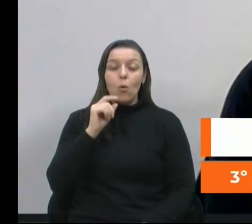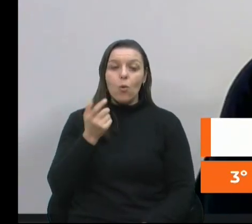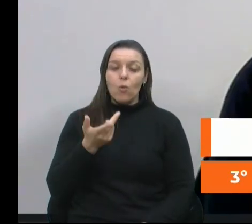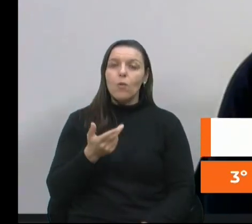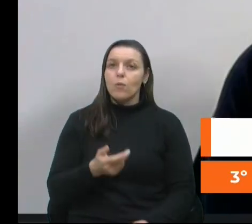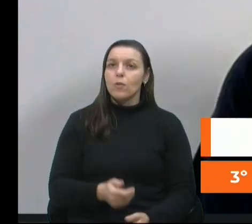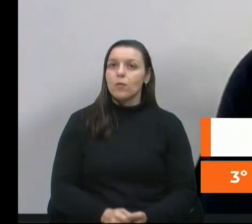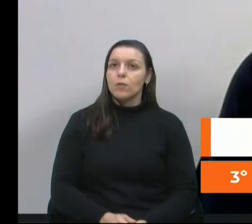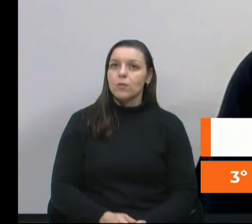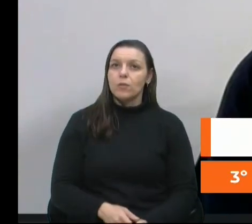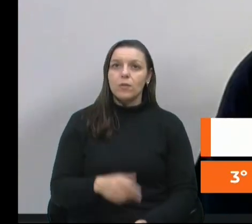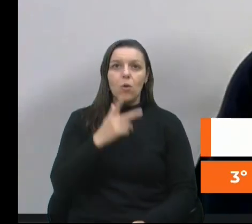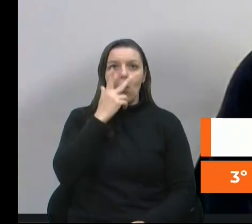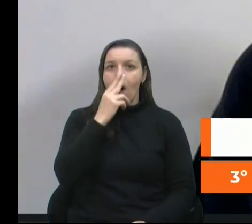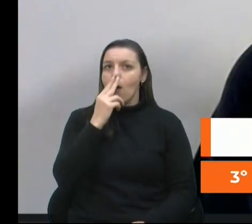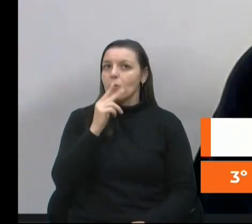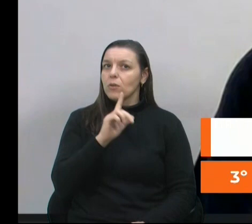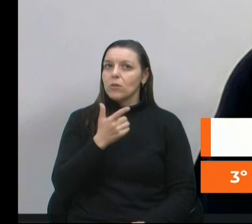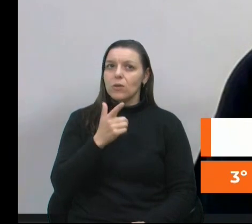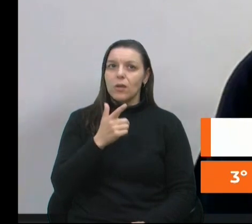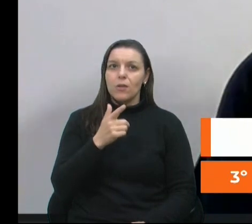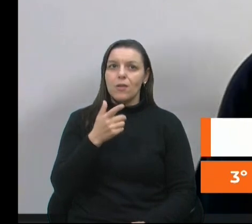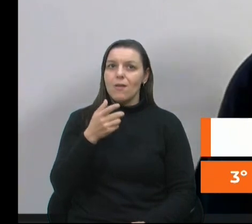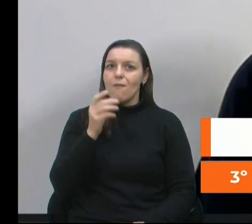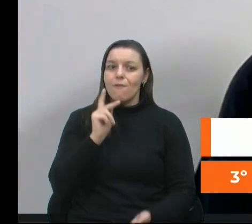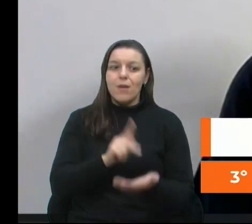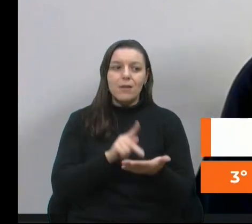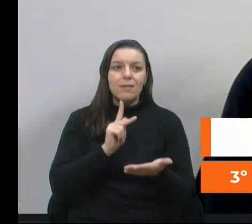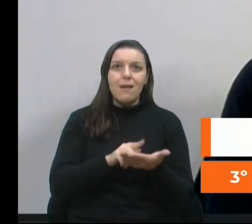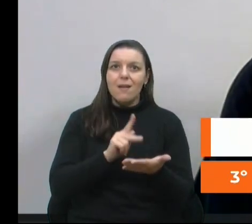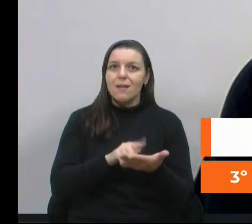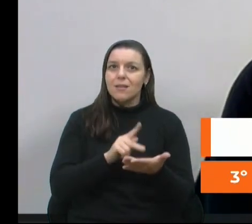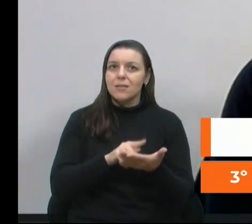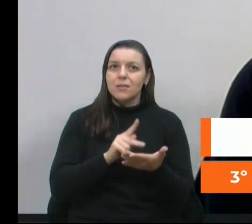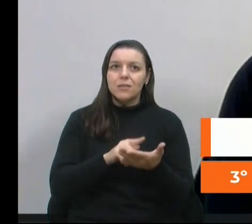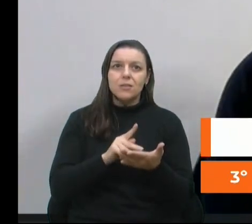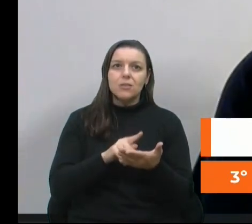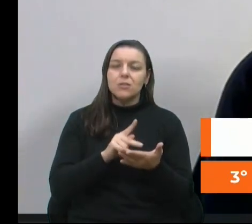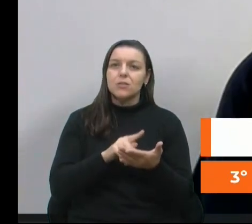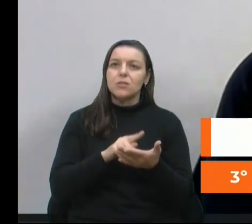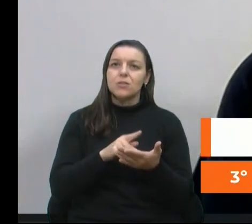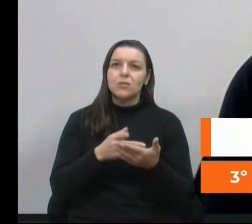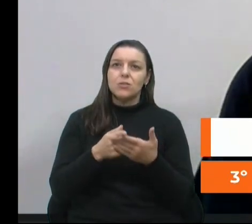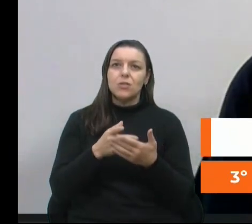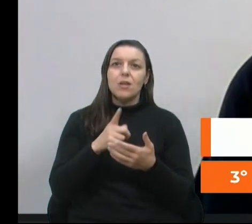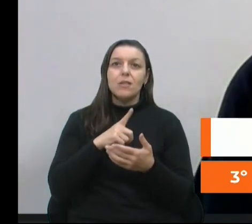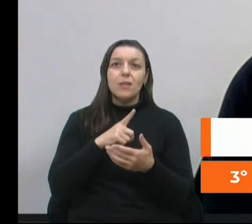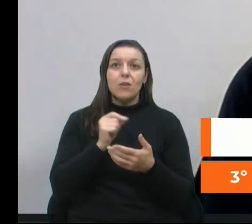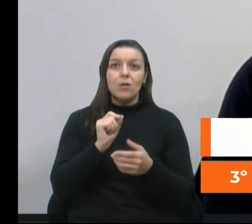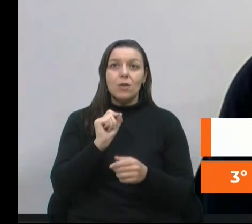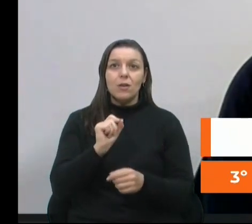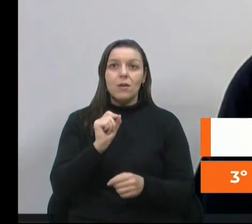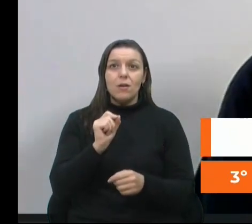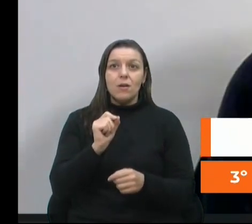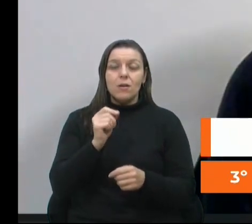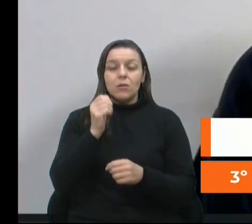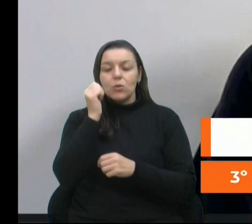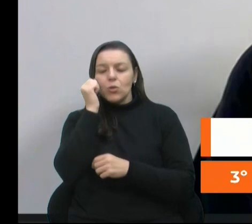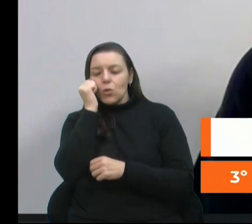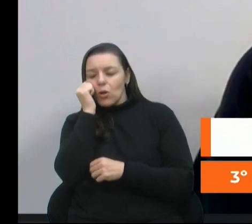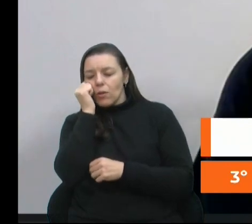risco. Mesmo não sendo um risco real, mesmo não sendo uma criatura real, há grande chance de você ter